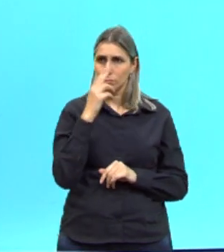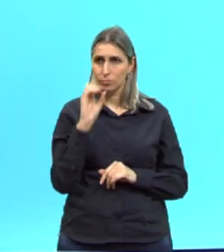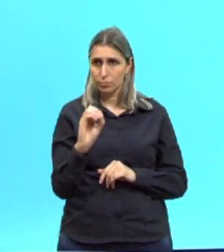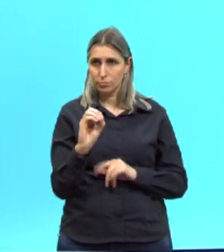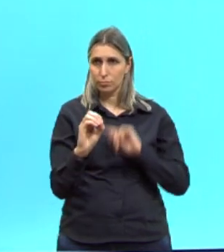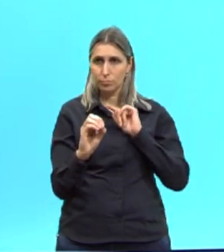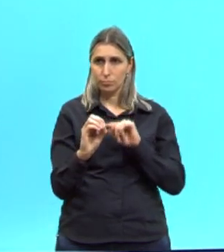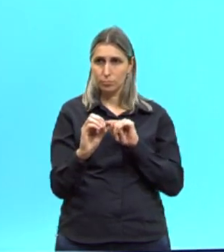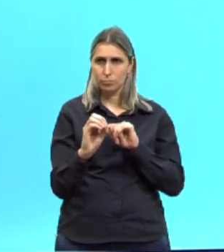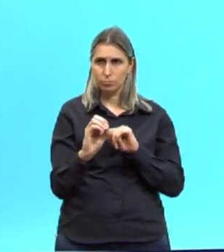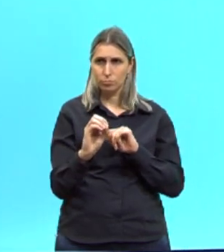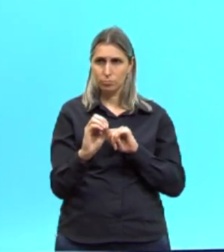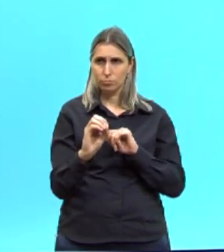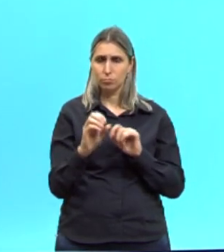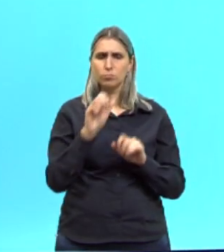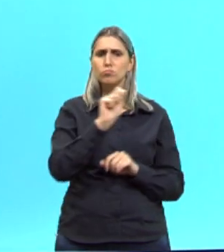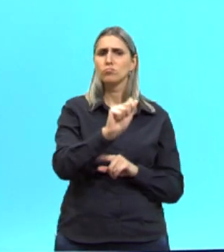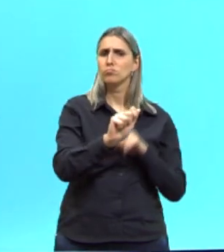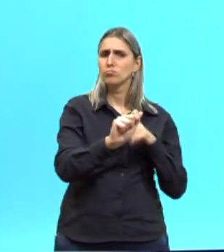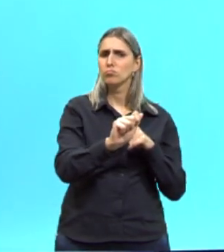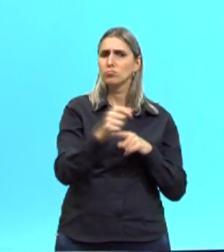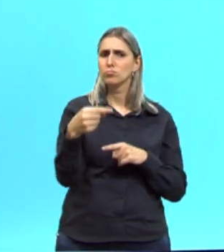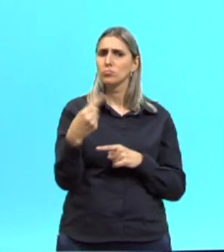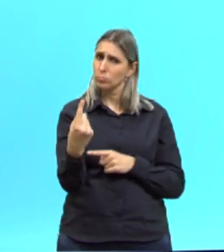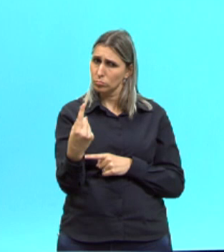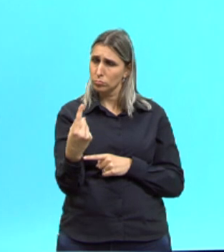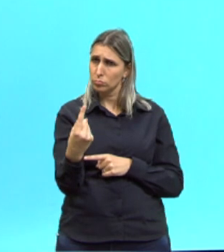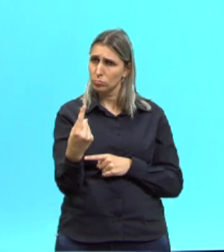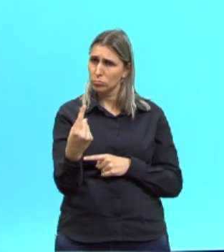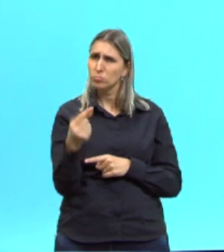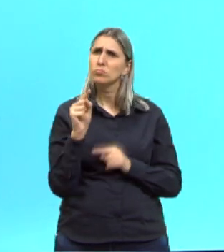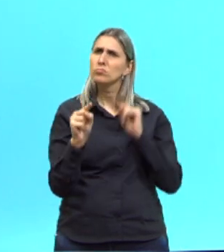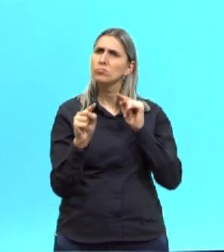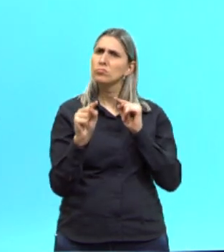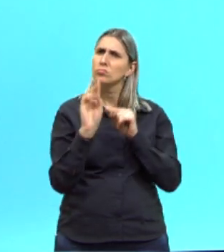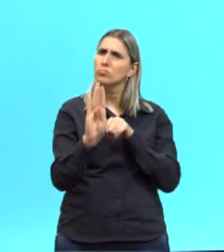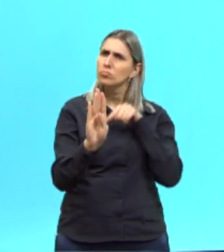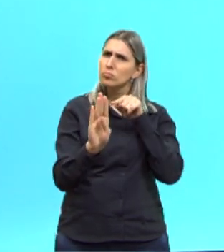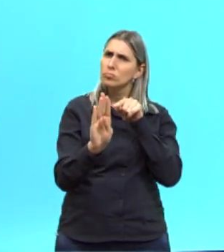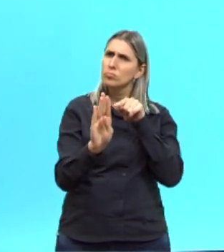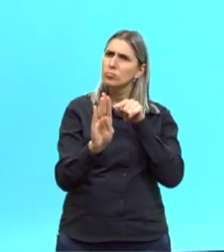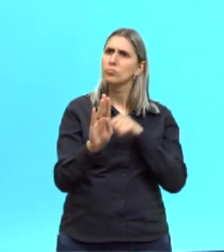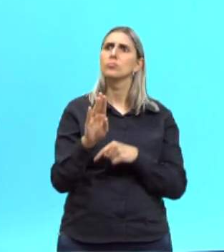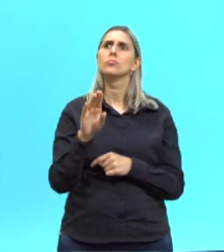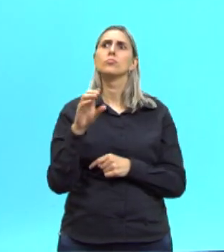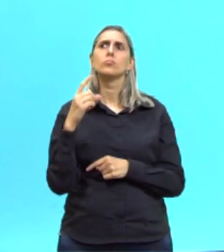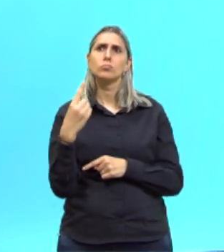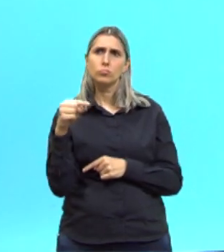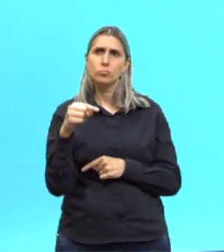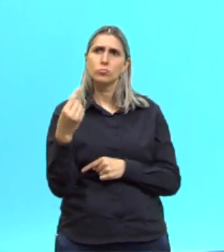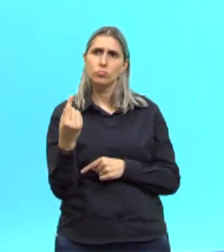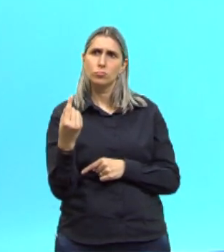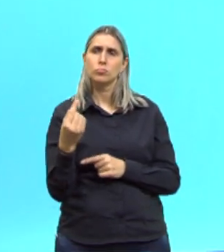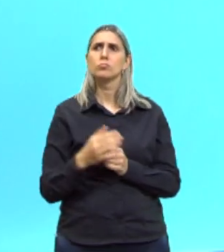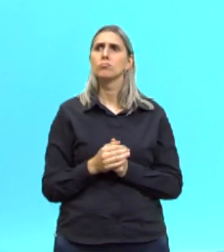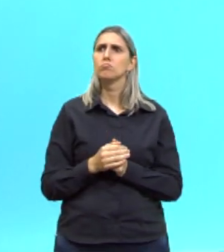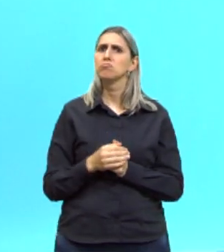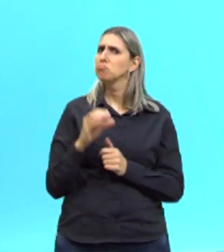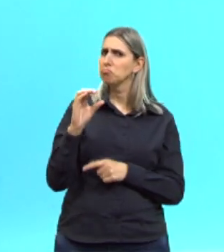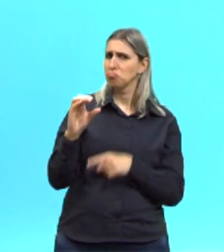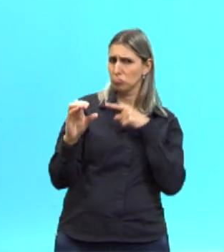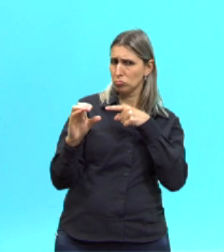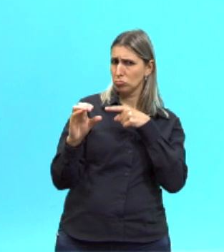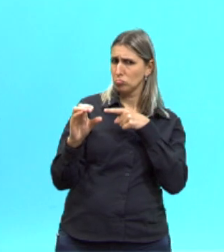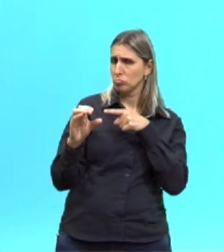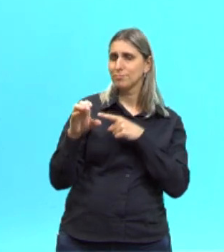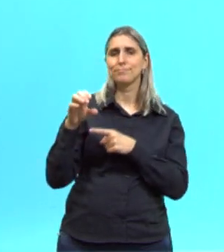zero. Quem é o termo A? Menos 1. Quem é o termo B? Menos 1. Quem é o